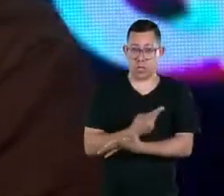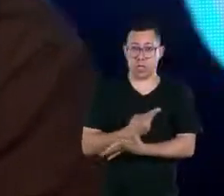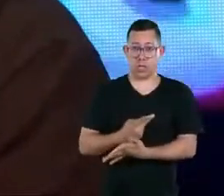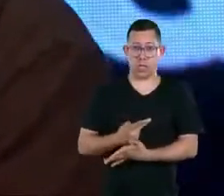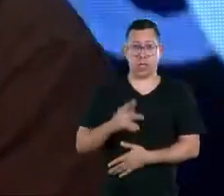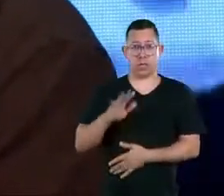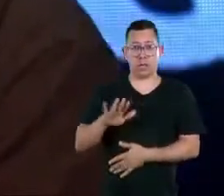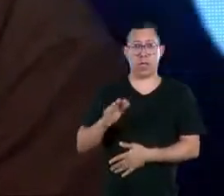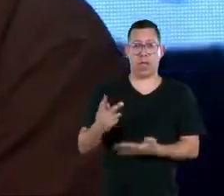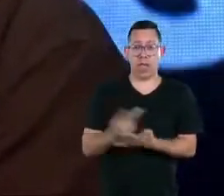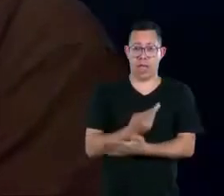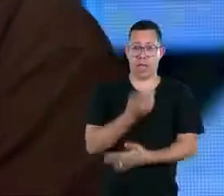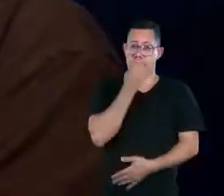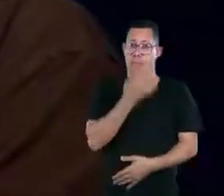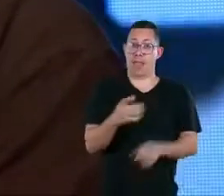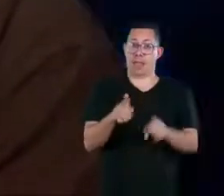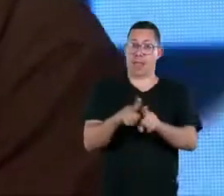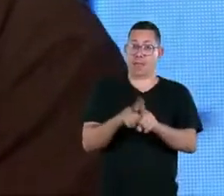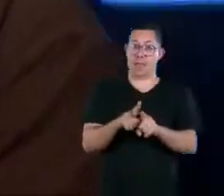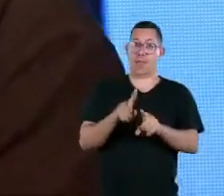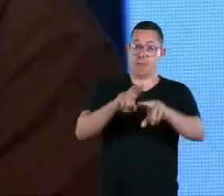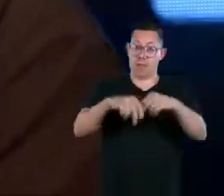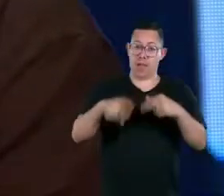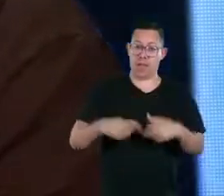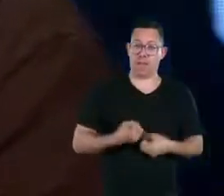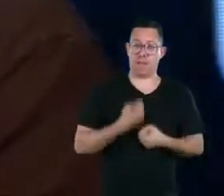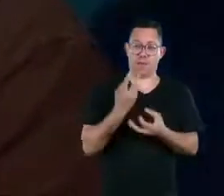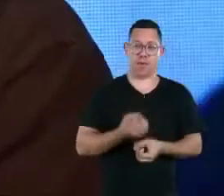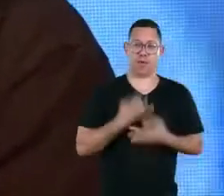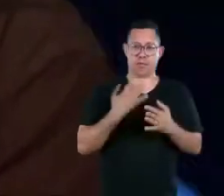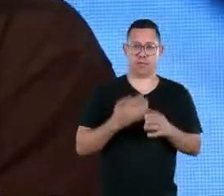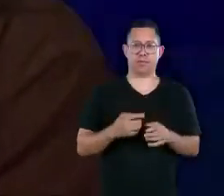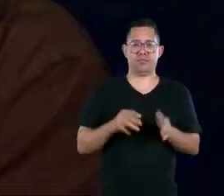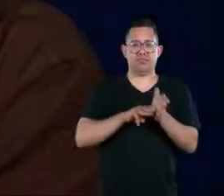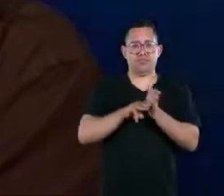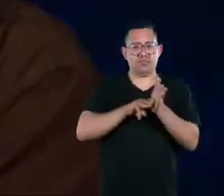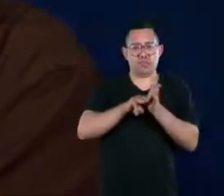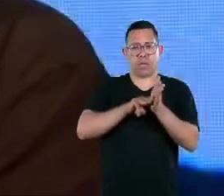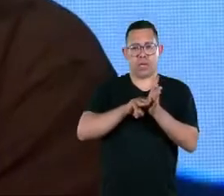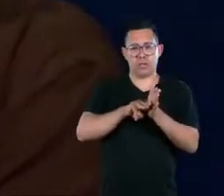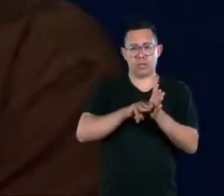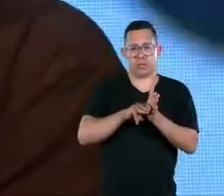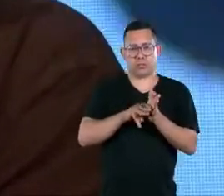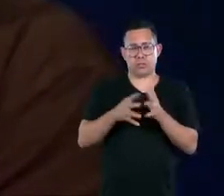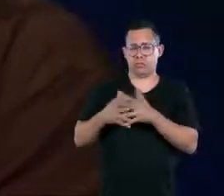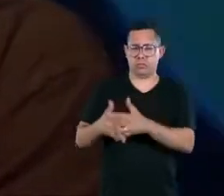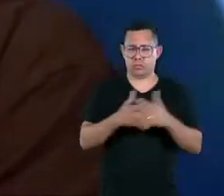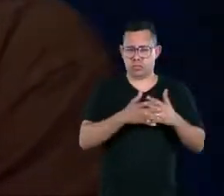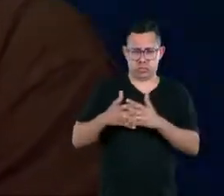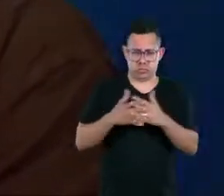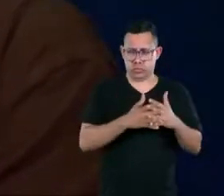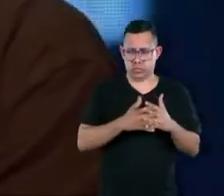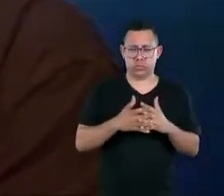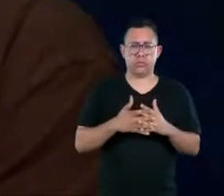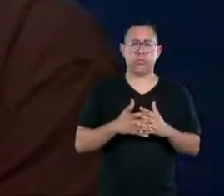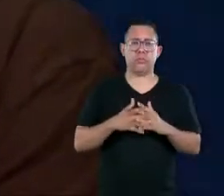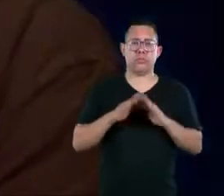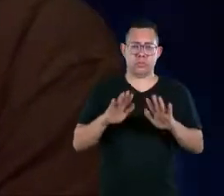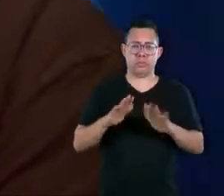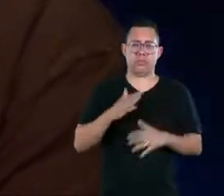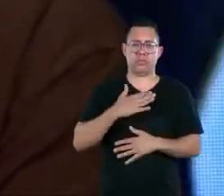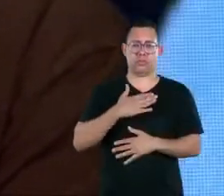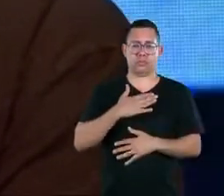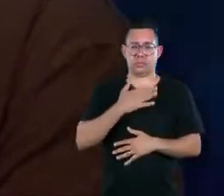bem. E através do método complexo, né? O Edgar